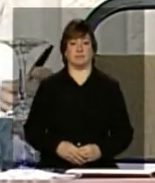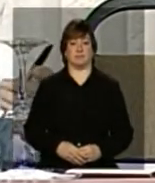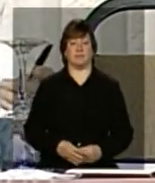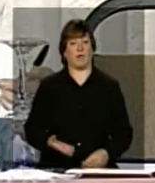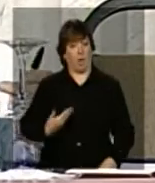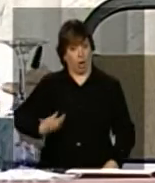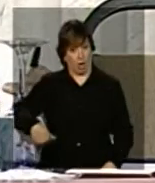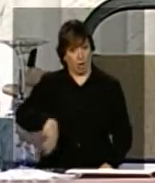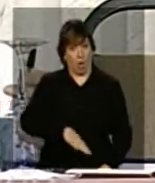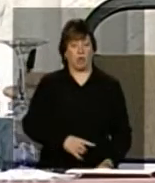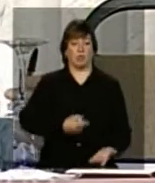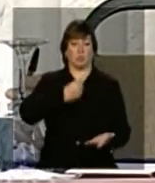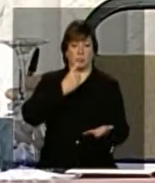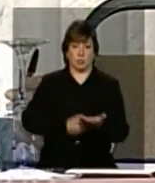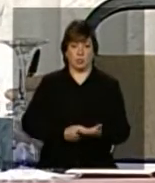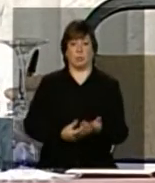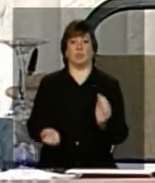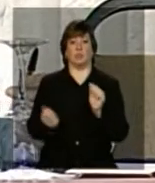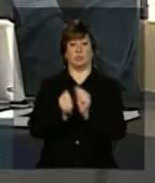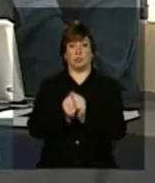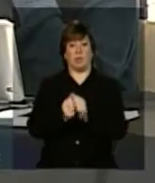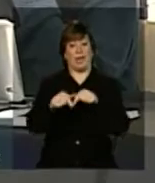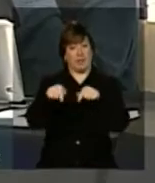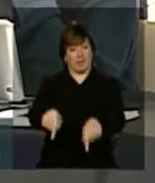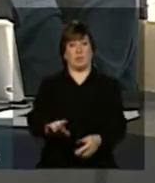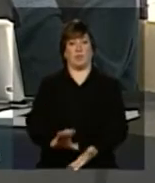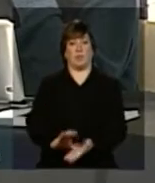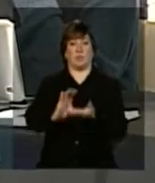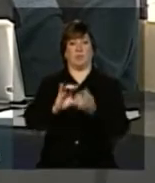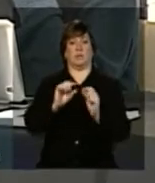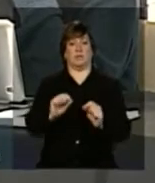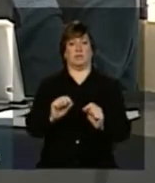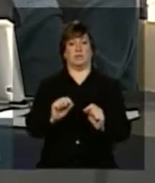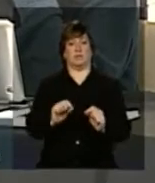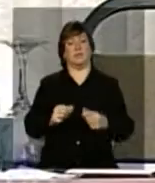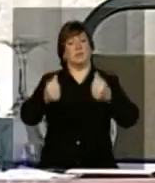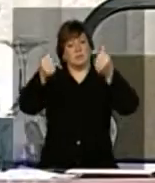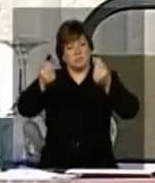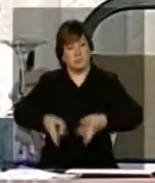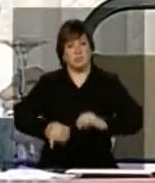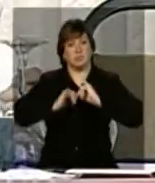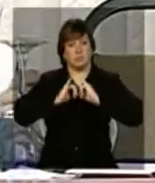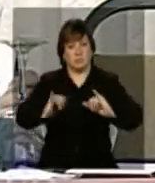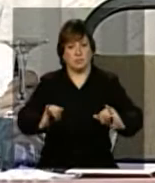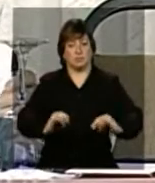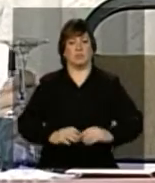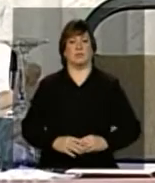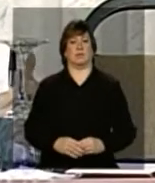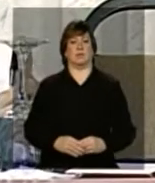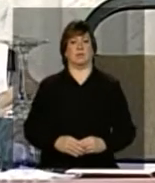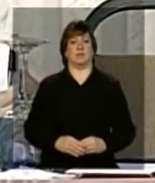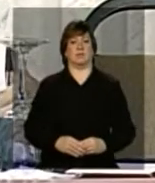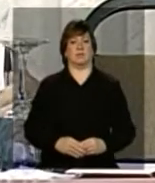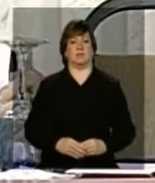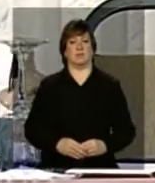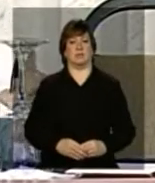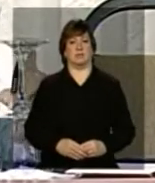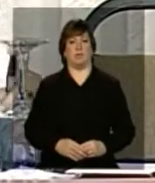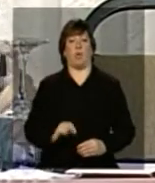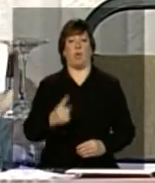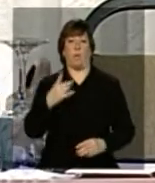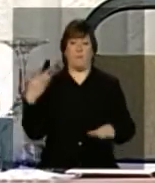nós cumprimos junto a este conselho, prestamos uma satisfação, né, uma